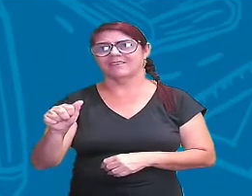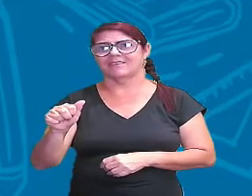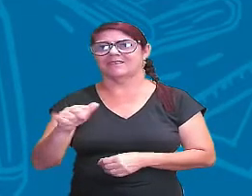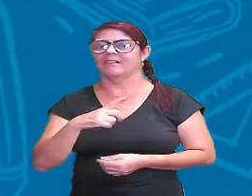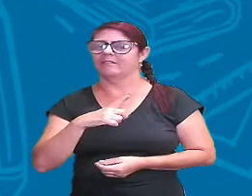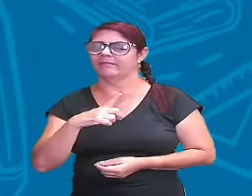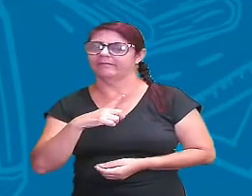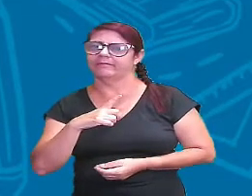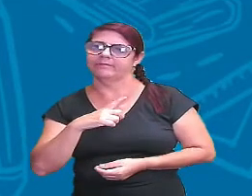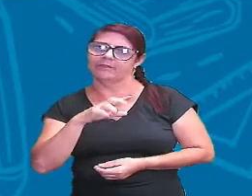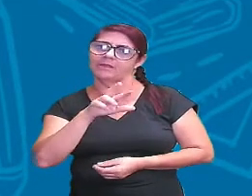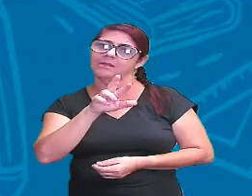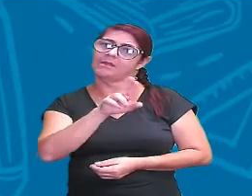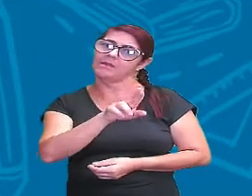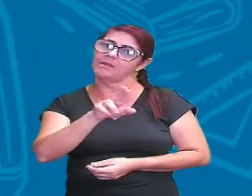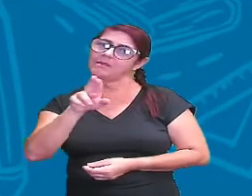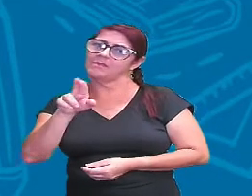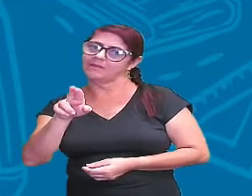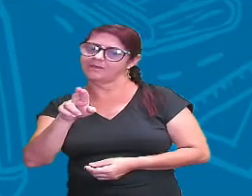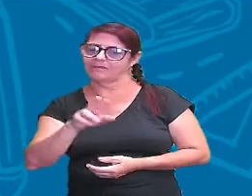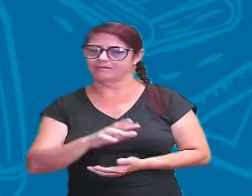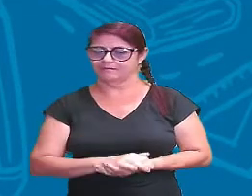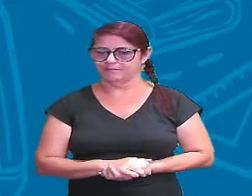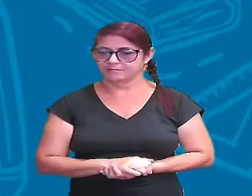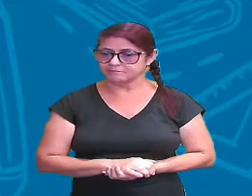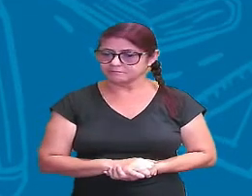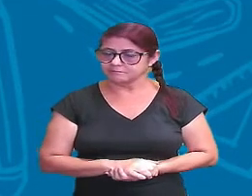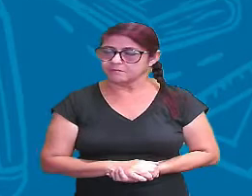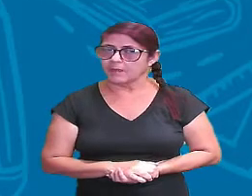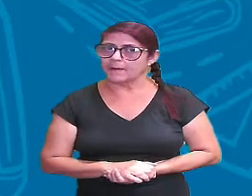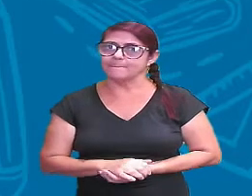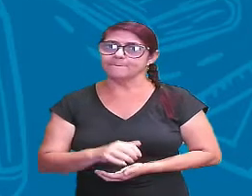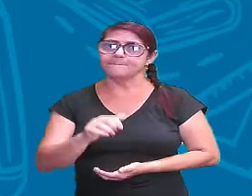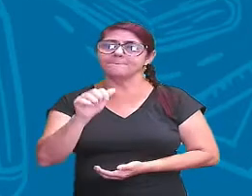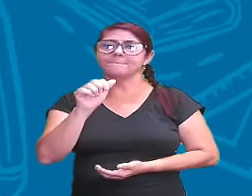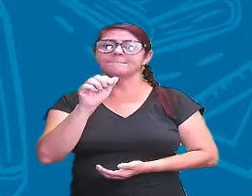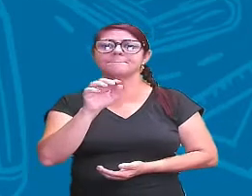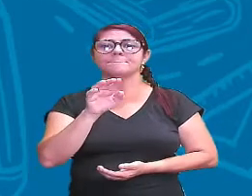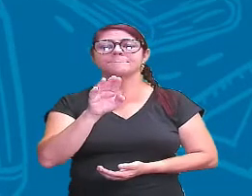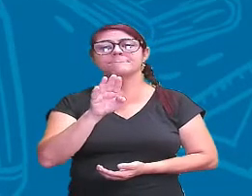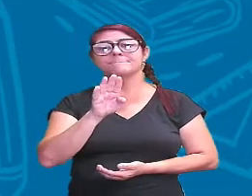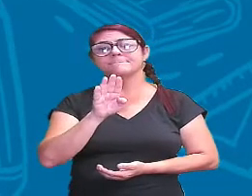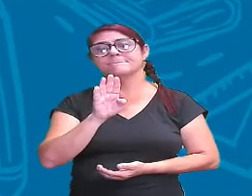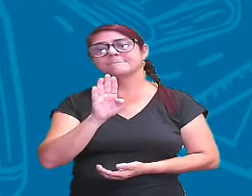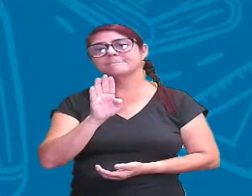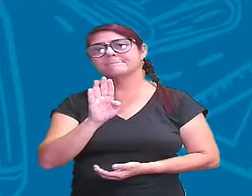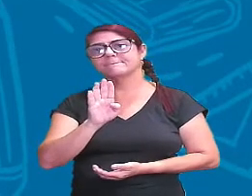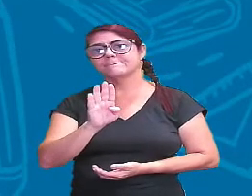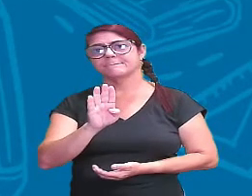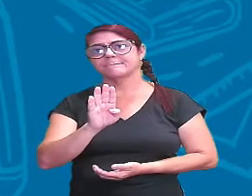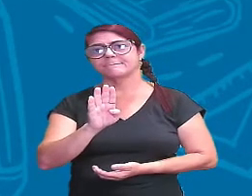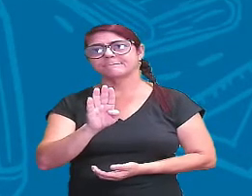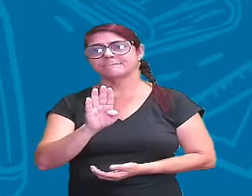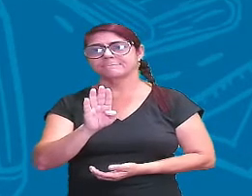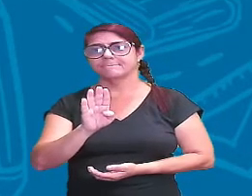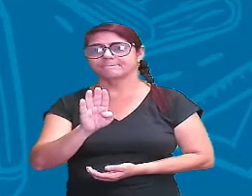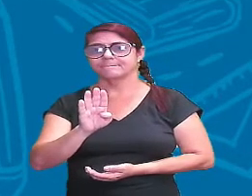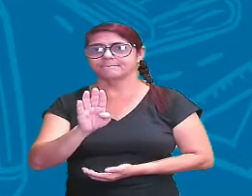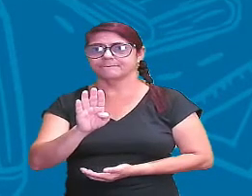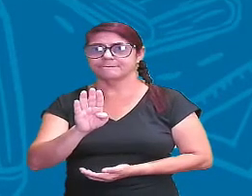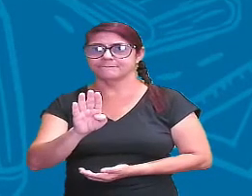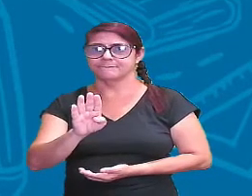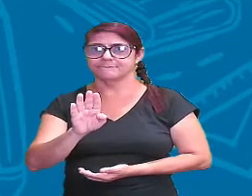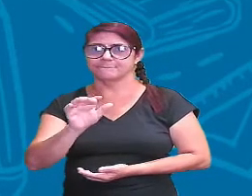RR para formar esse som forte. Na palavra que temos aqui ao lado, temos aí a